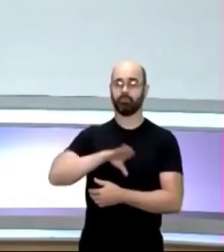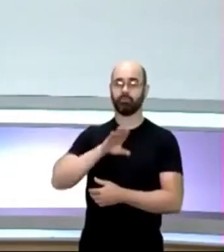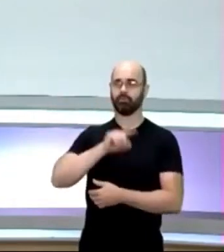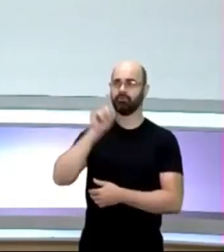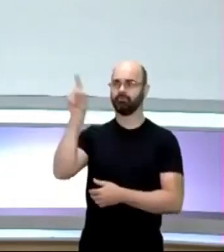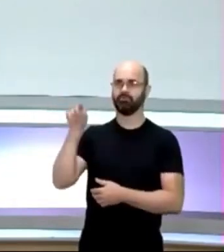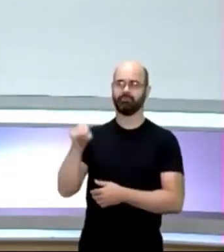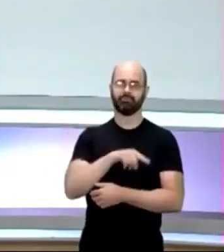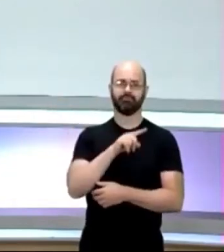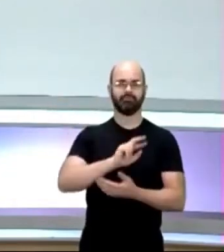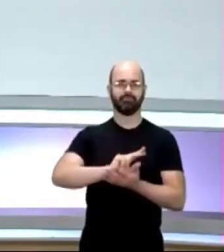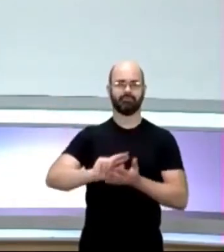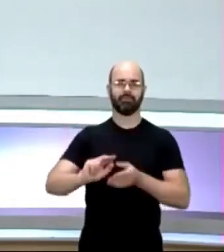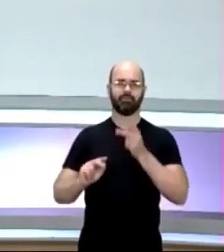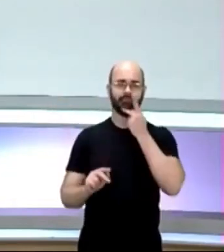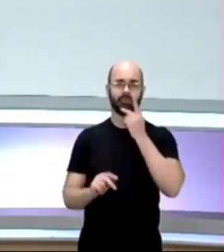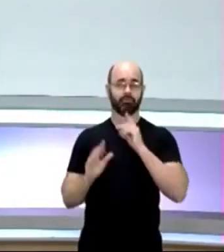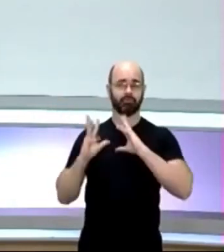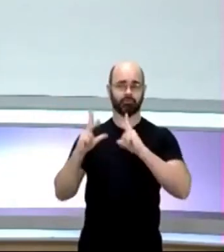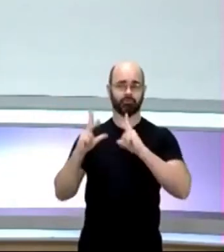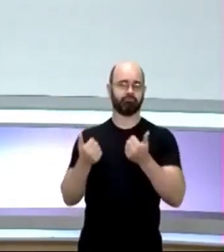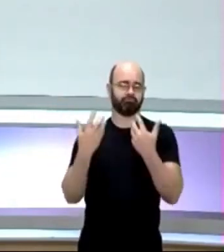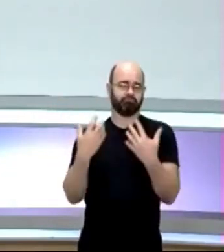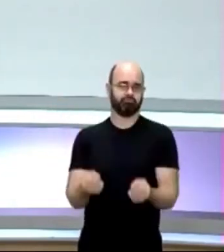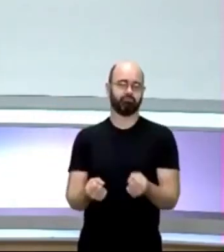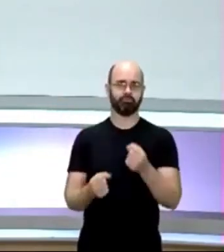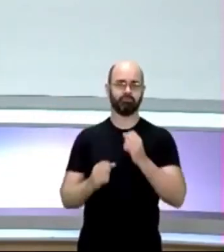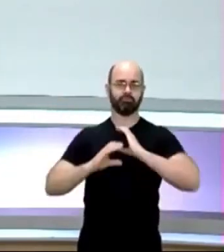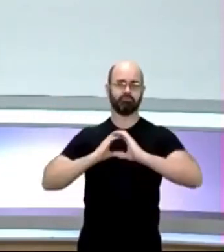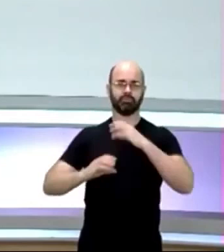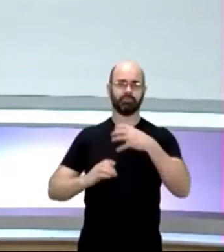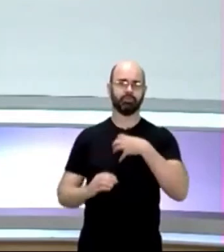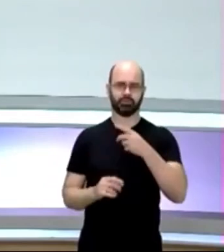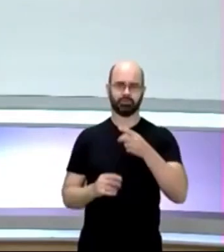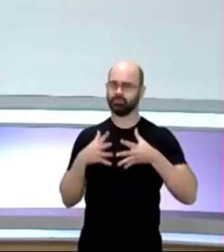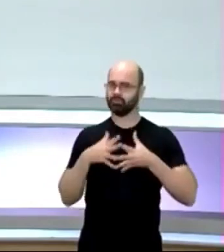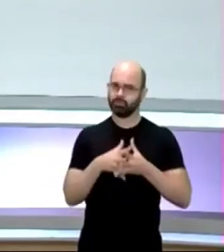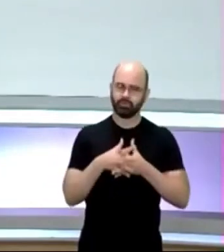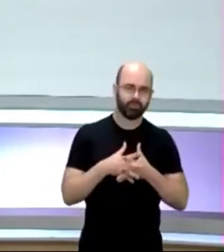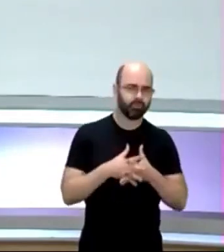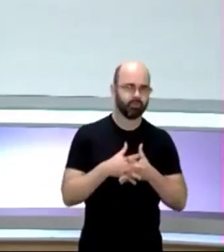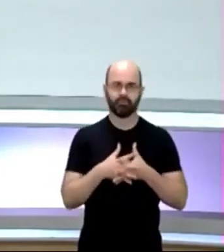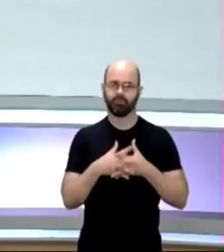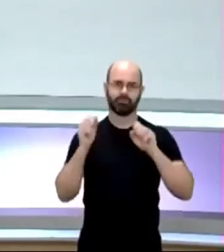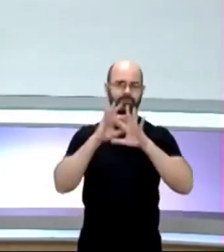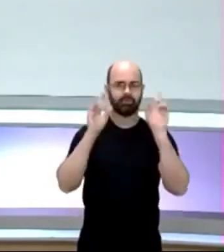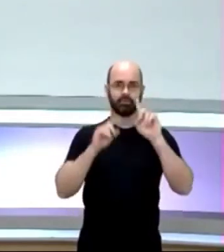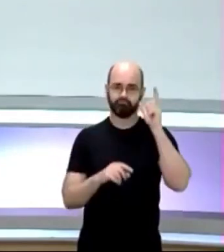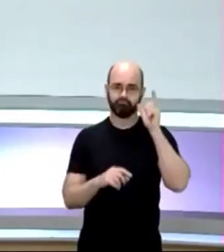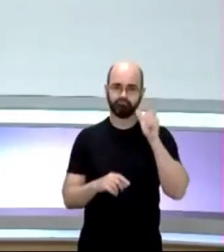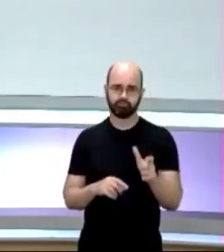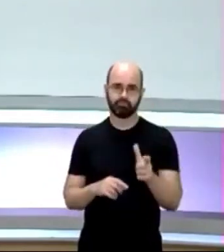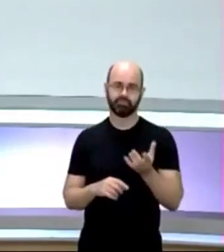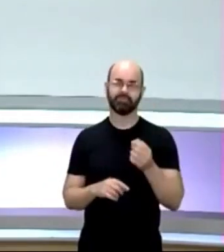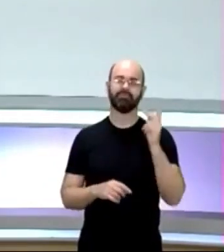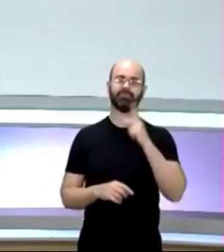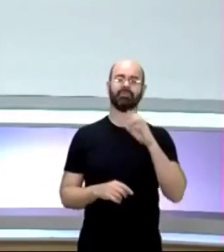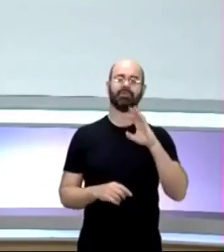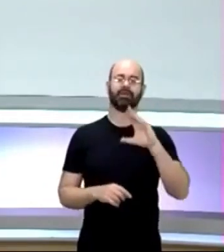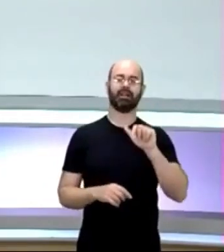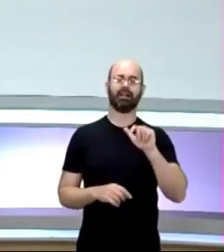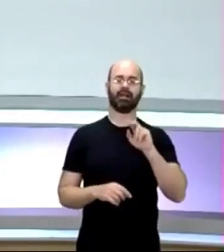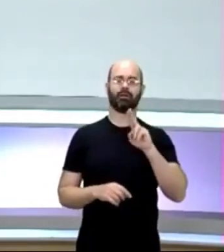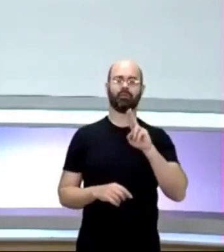e são todas válidas, desde que haja comunicação. Está confuso o que eu estou falando? Gostou, se interessou? A professora Cláudia vai